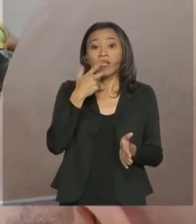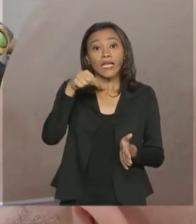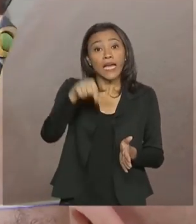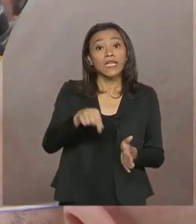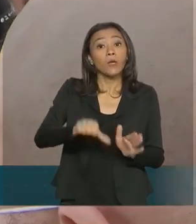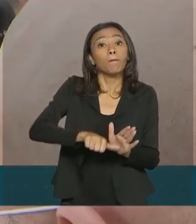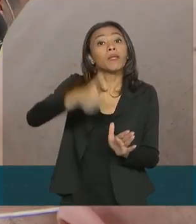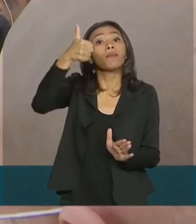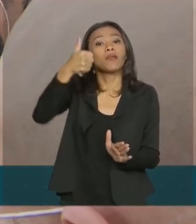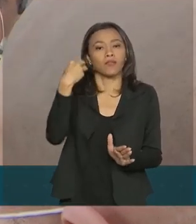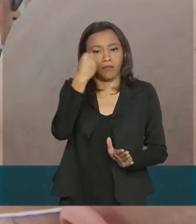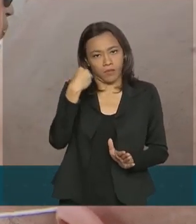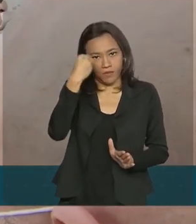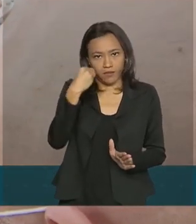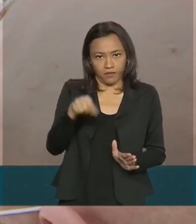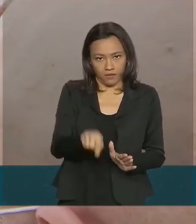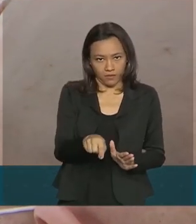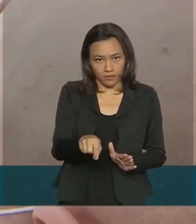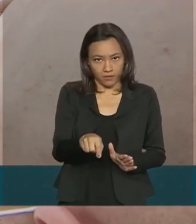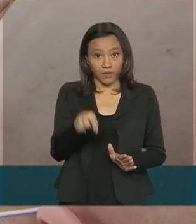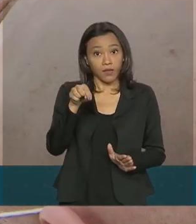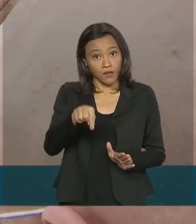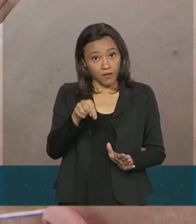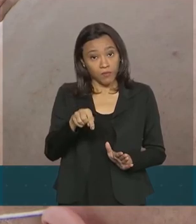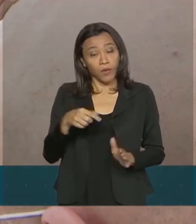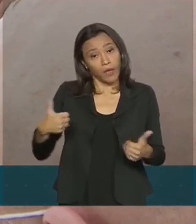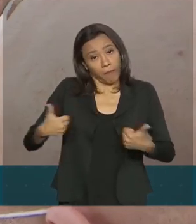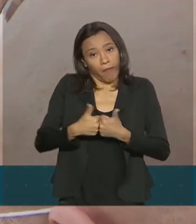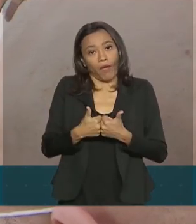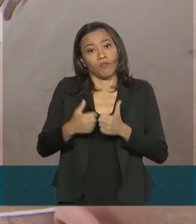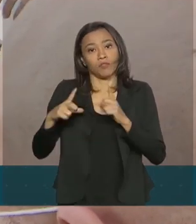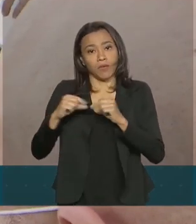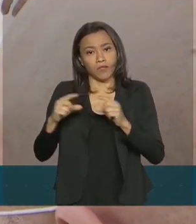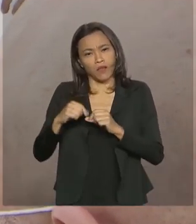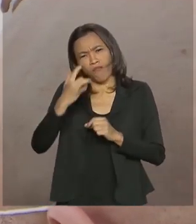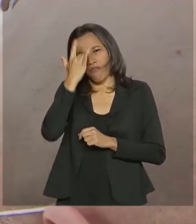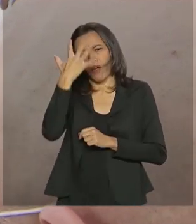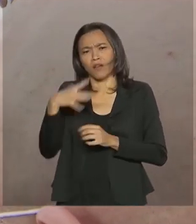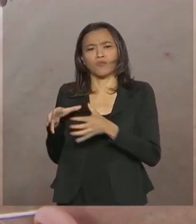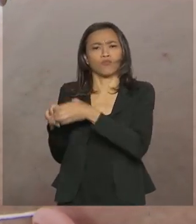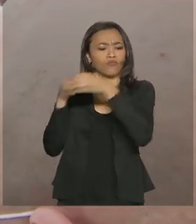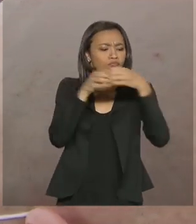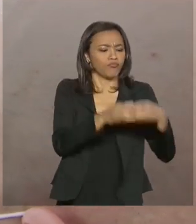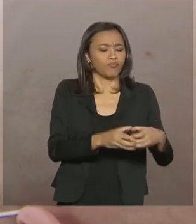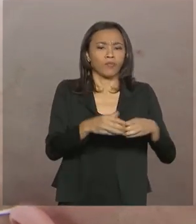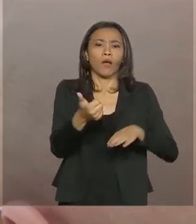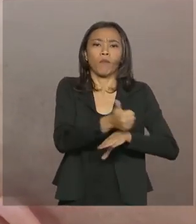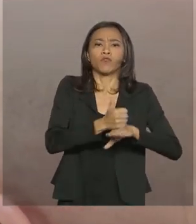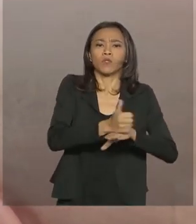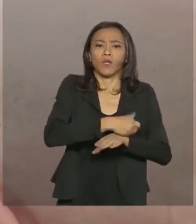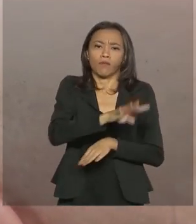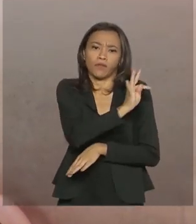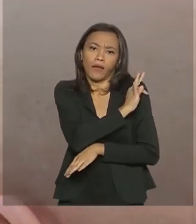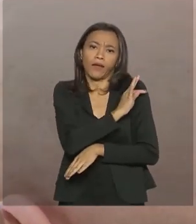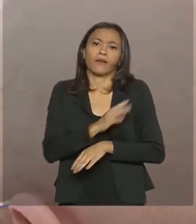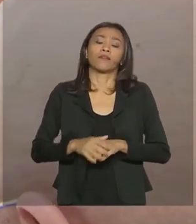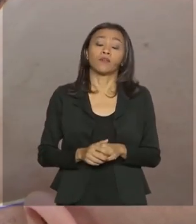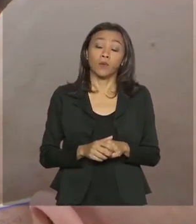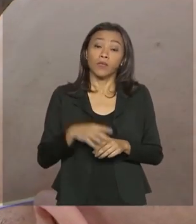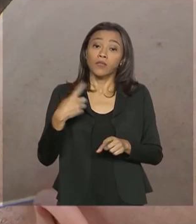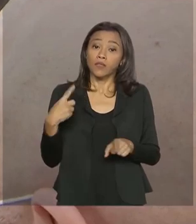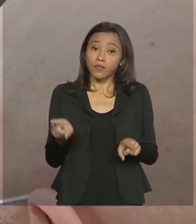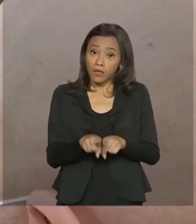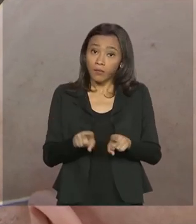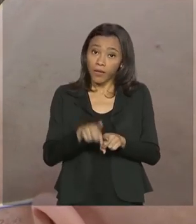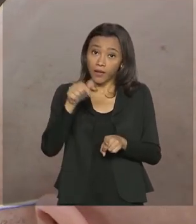dos federais. Então, isso daqui, pela proximidade de Brasília, é mais fácil de eu mandar meus técnicos, é mais fácil de tudo. E também porque aqui